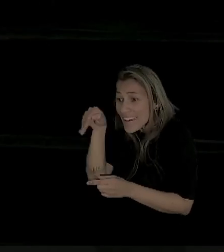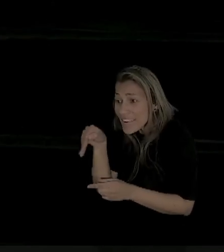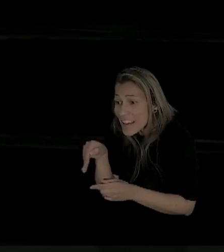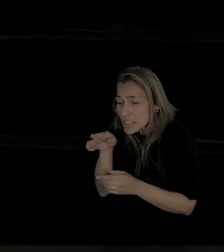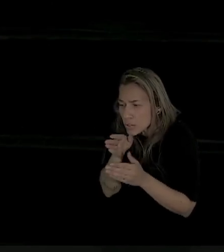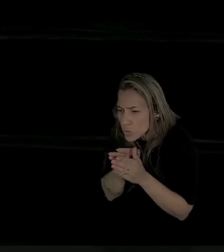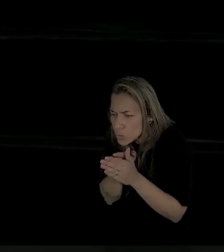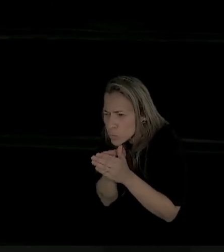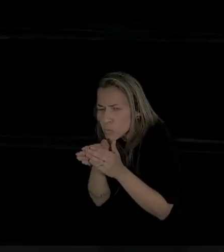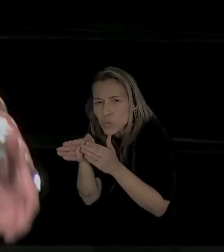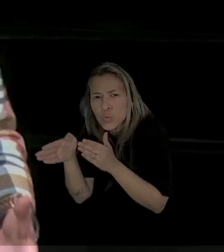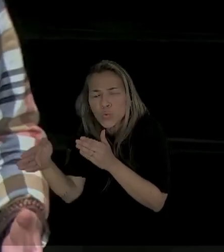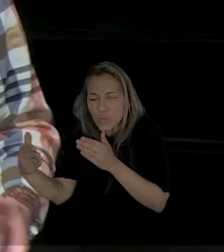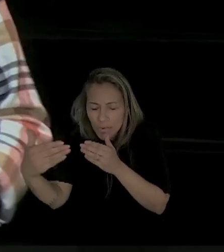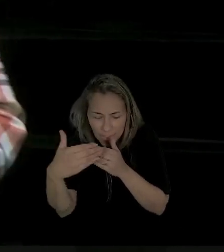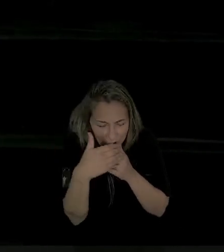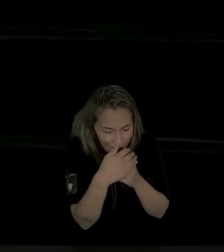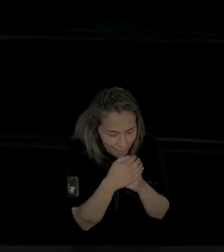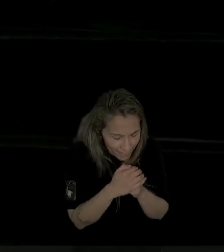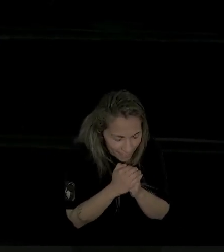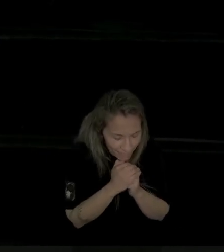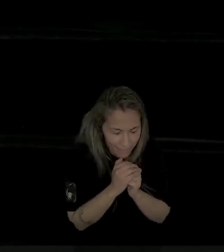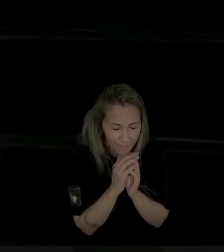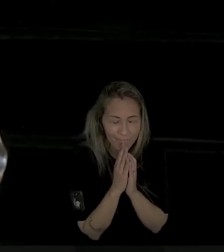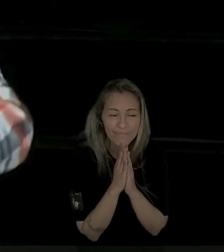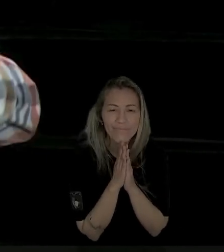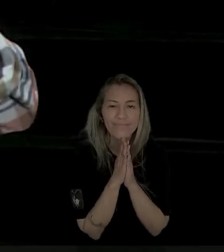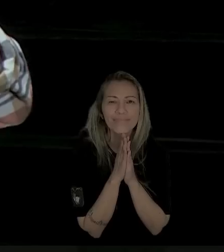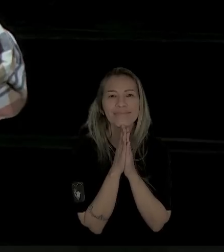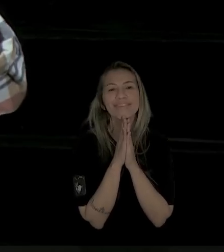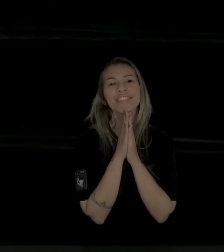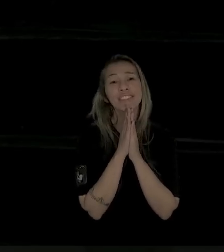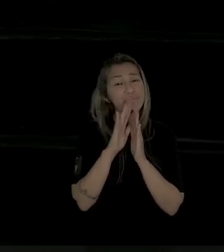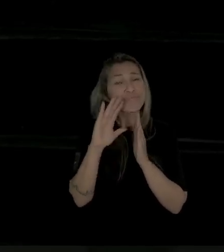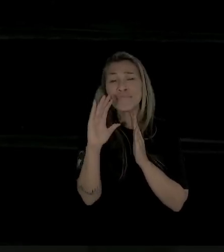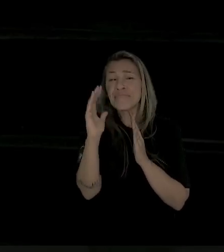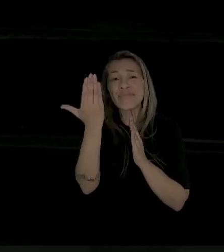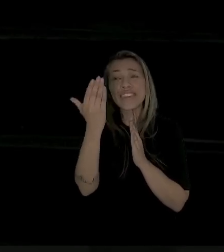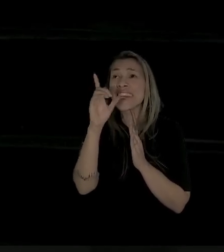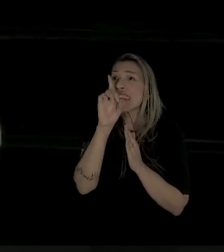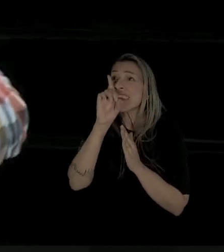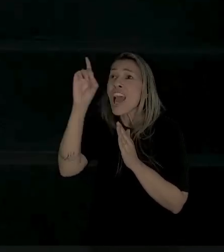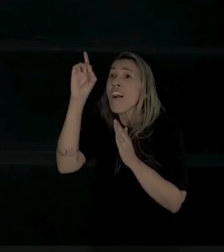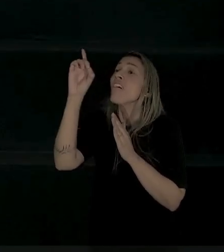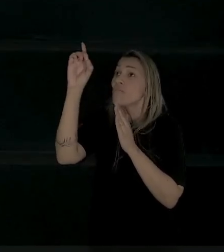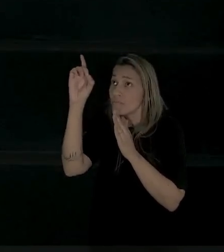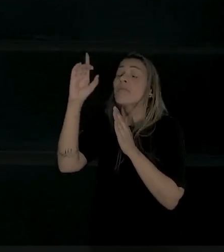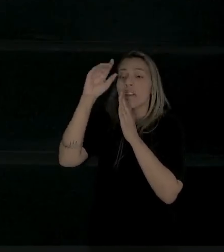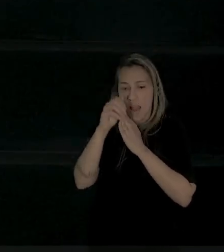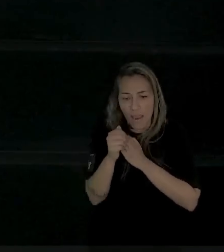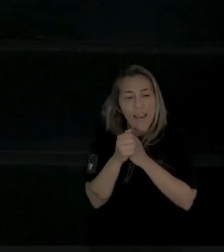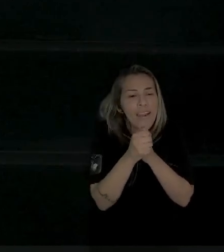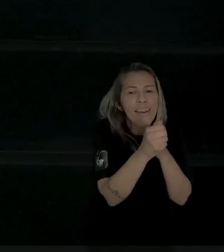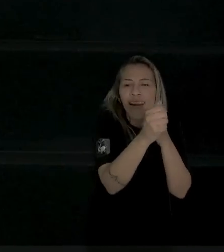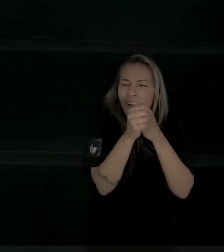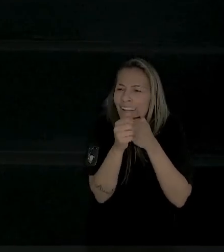momentos que Deus nos permite entrar numa caverna, e tem situações que Deus nos guia para momentos difíceis,